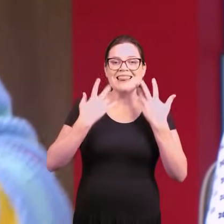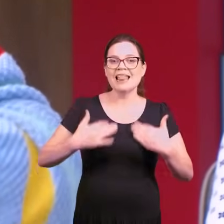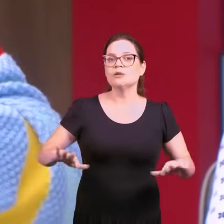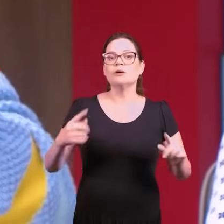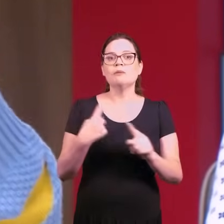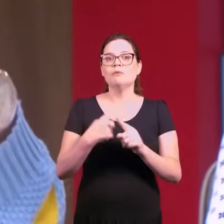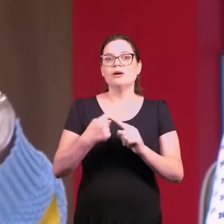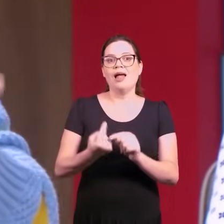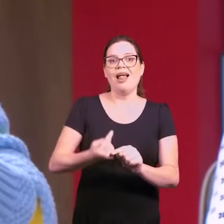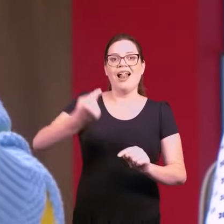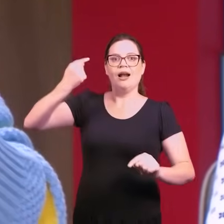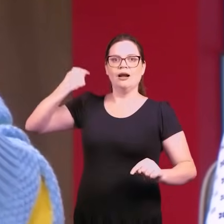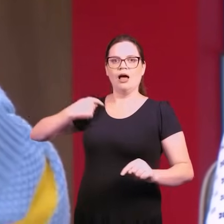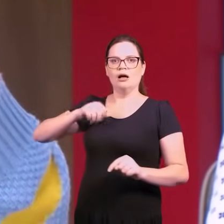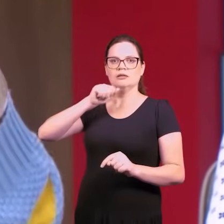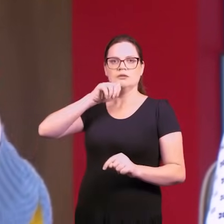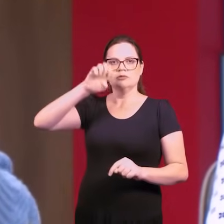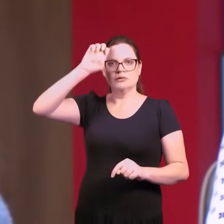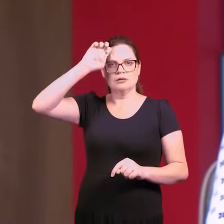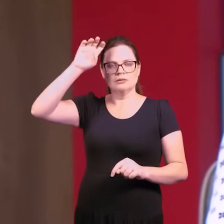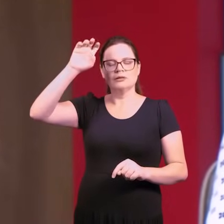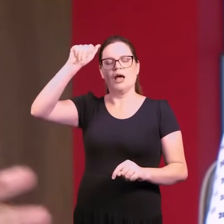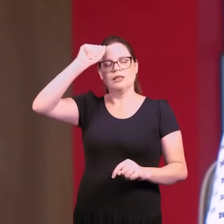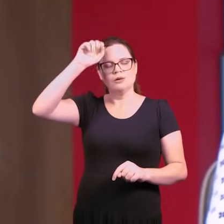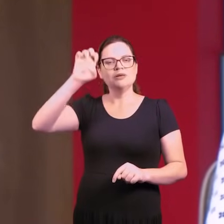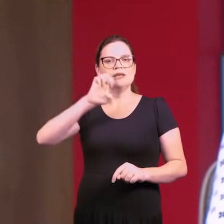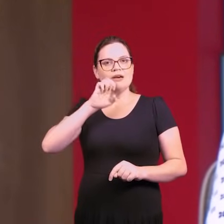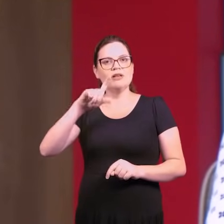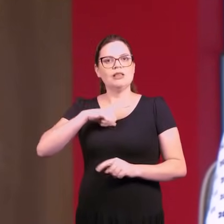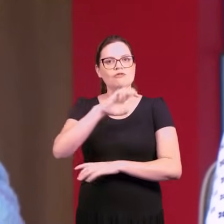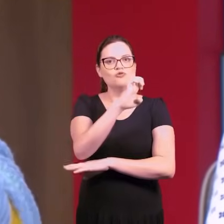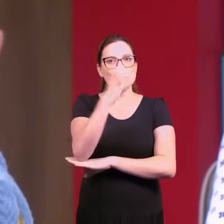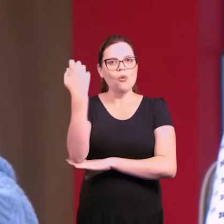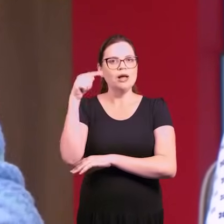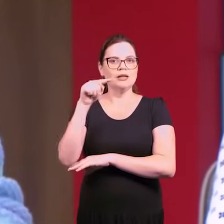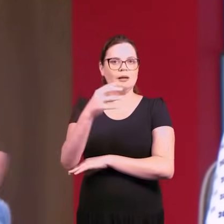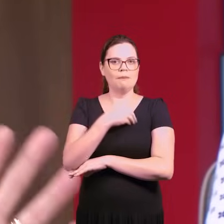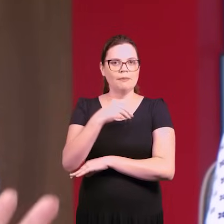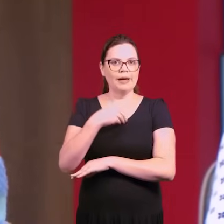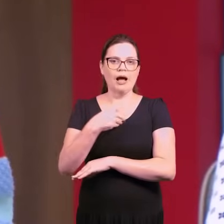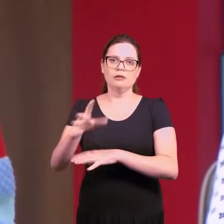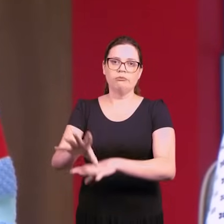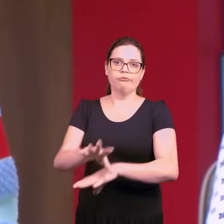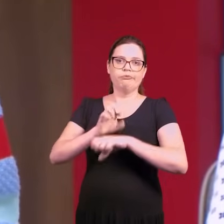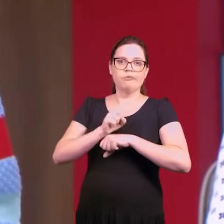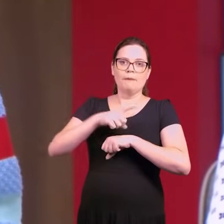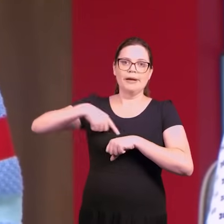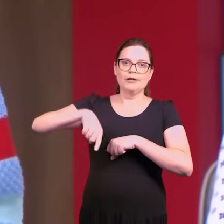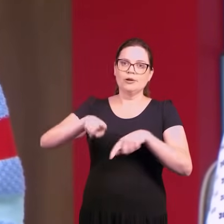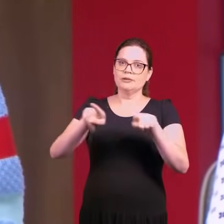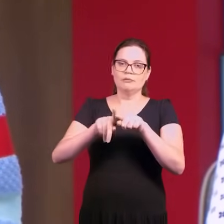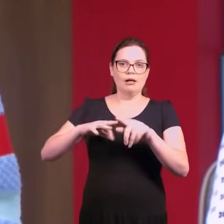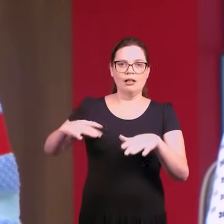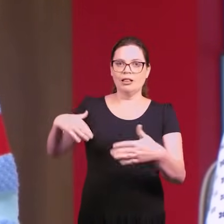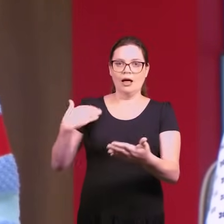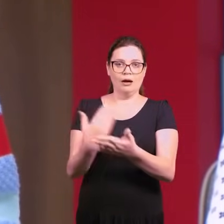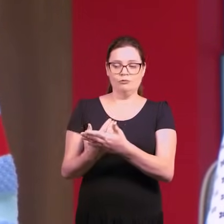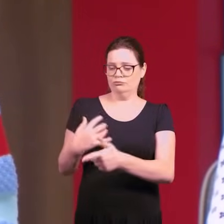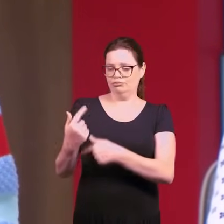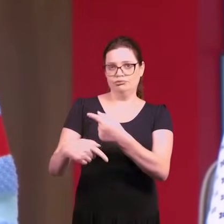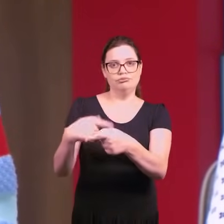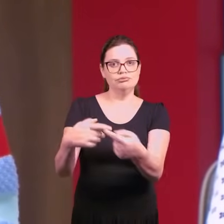a alegria plena, a felicidade plena, nós só vamos encontrar na Nova Jerusalém, na eternidade. Então,